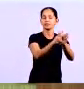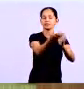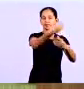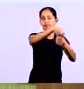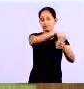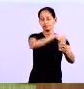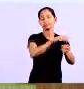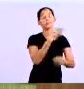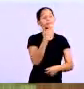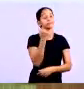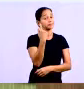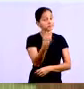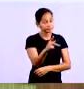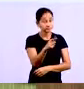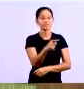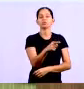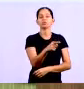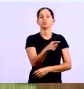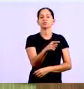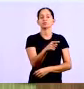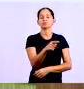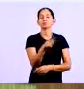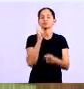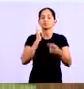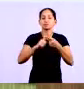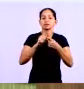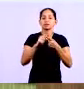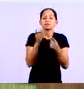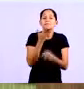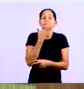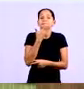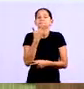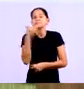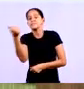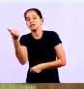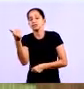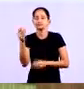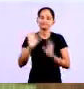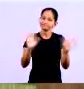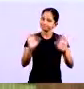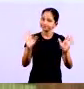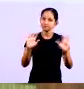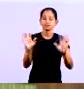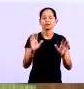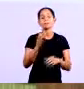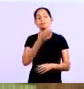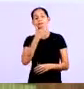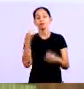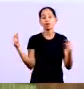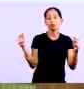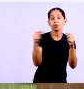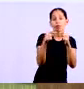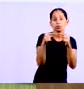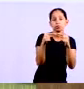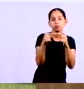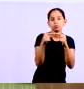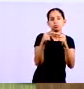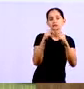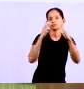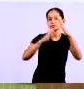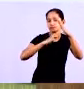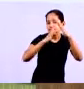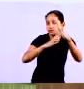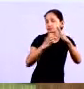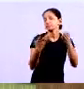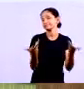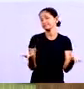menos. Não existe a melhor forma de tributação, existe a melhor forma de tributação para aquela empresa. Então, assim, é para simplificar, mas é porque